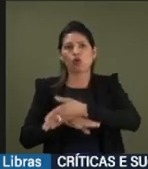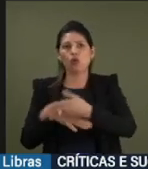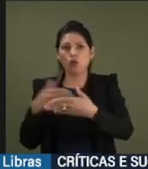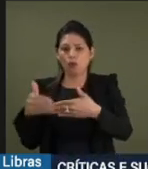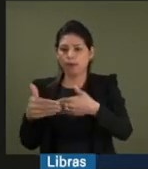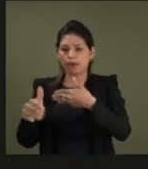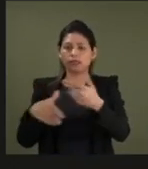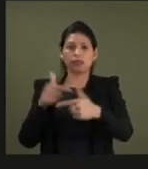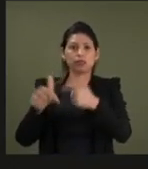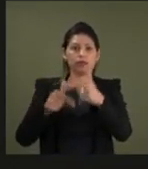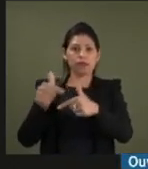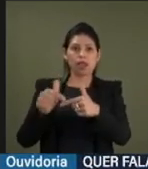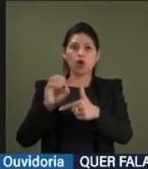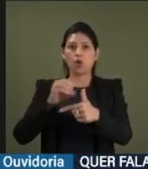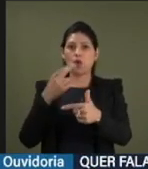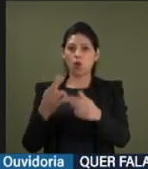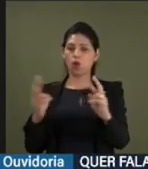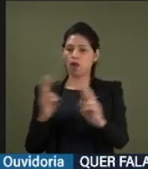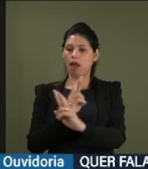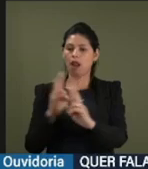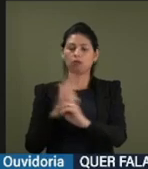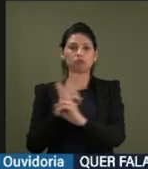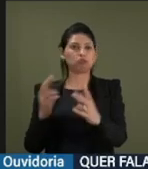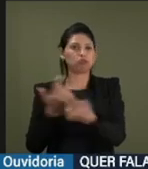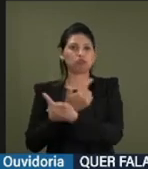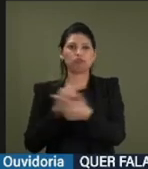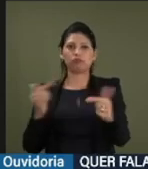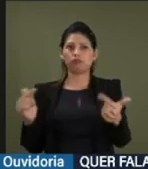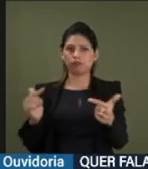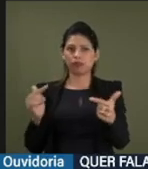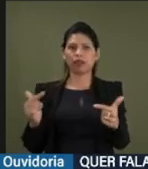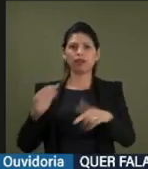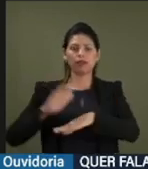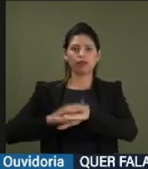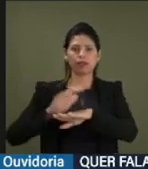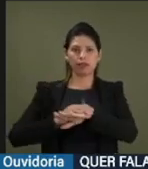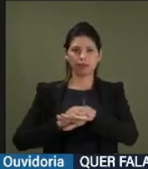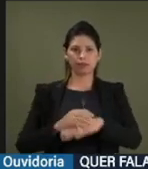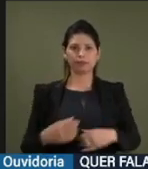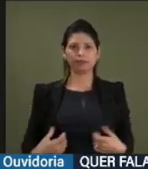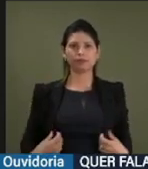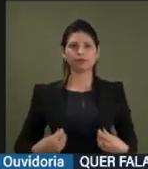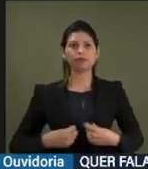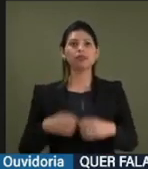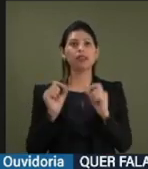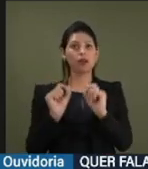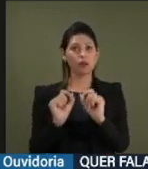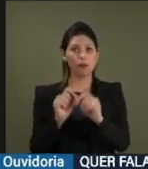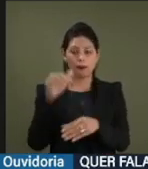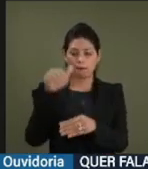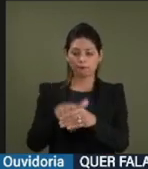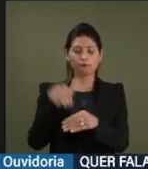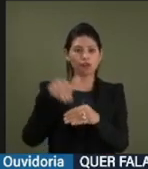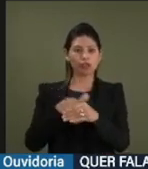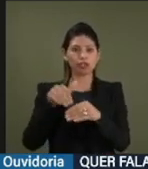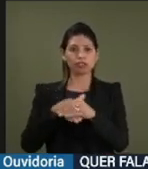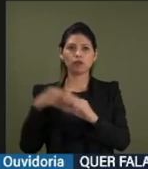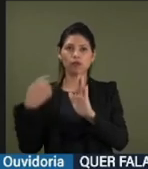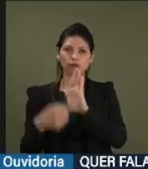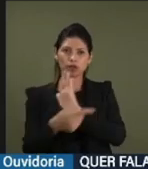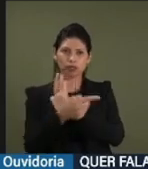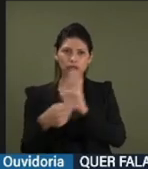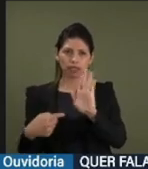tiverem relação nenhuma com o exercício da função. A votação foi suspensa quando o placar já